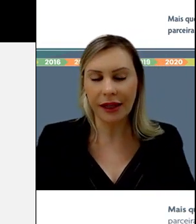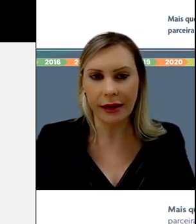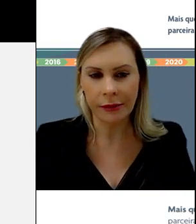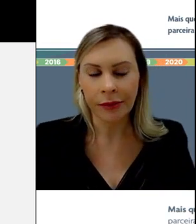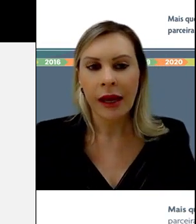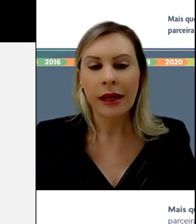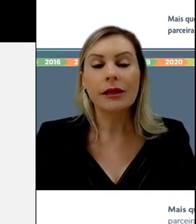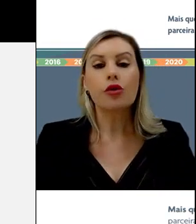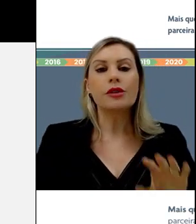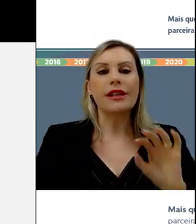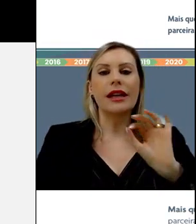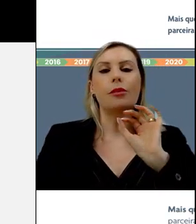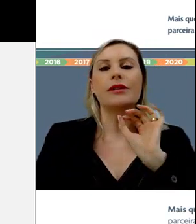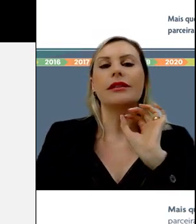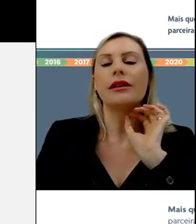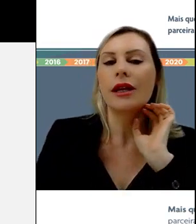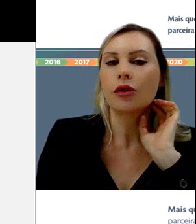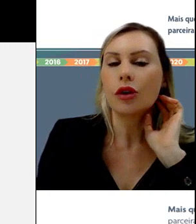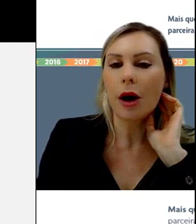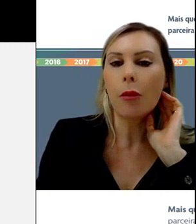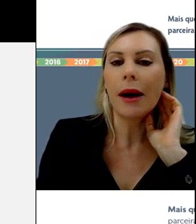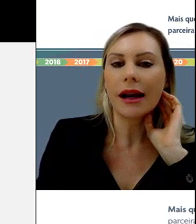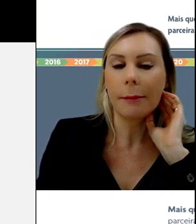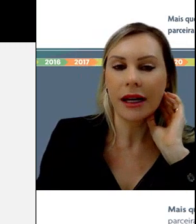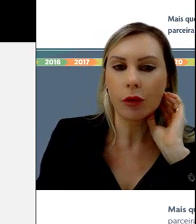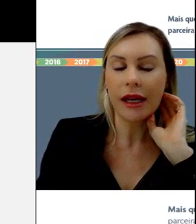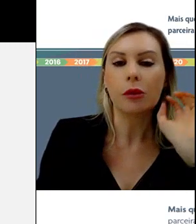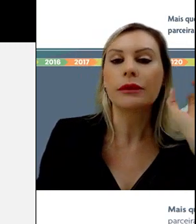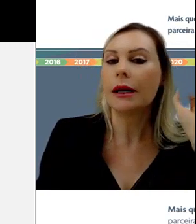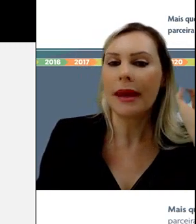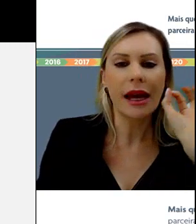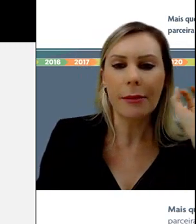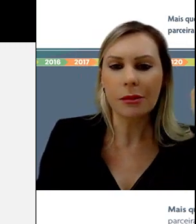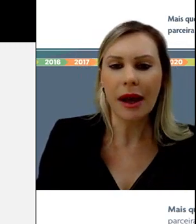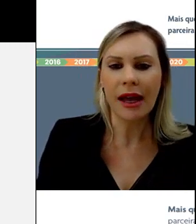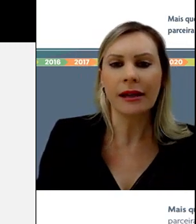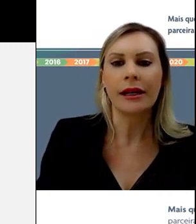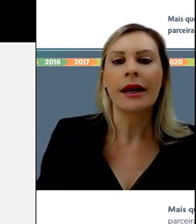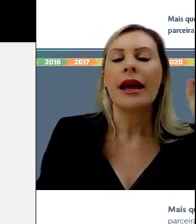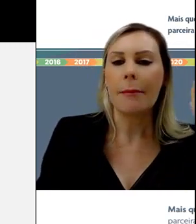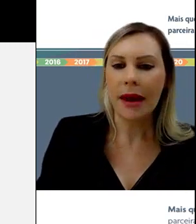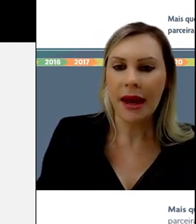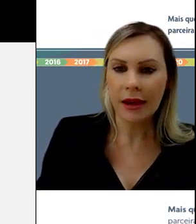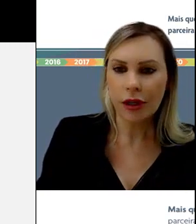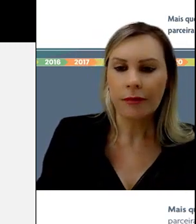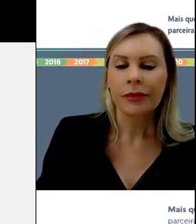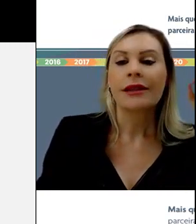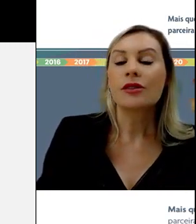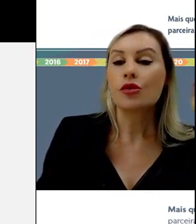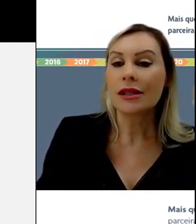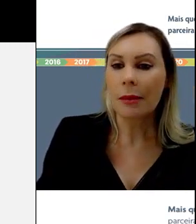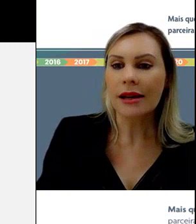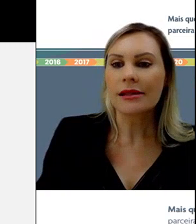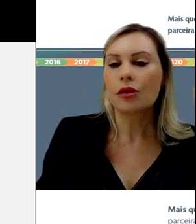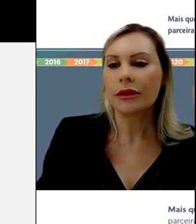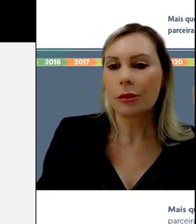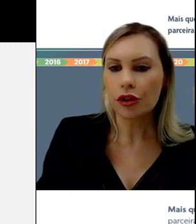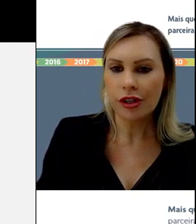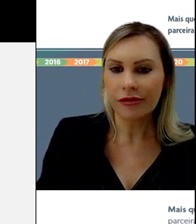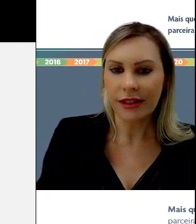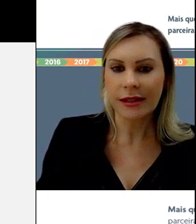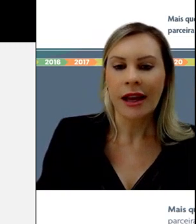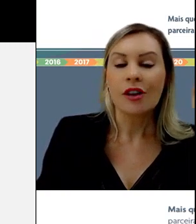previdência complementar. Então, como seria a aposentadoria normal paga pela União? Também é a mesma regra, é a média das suas